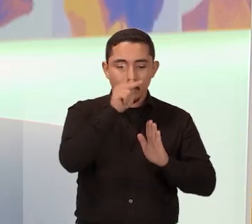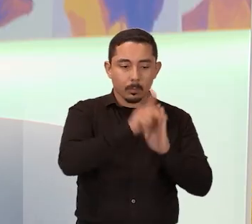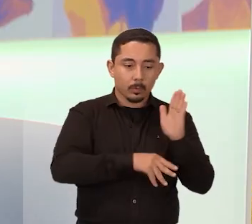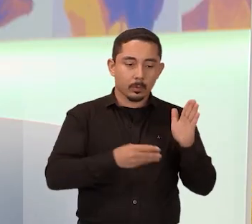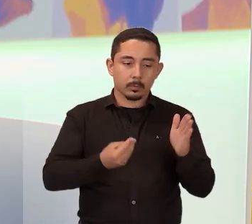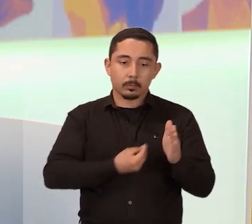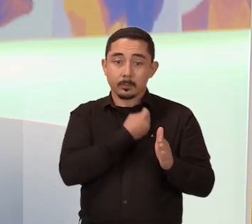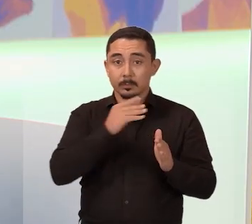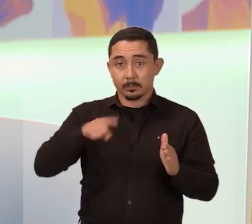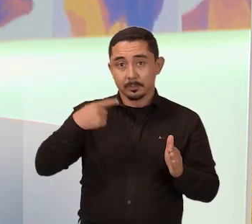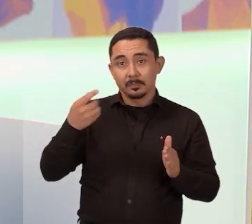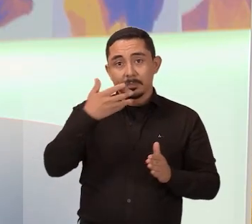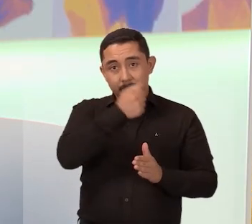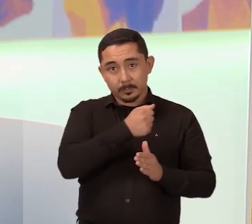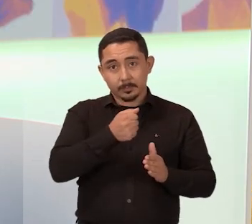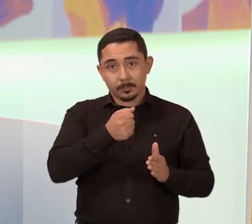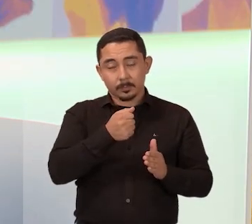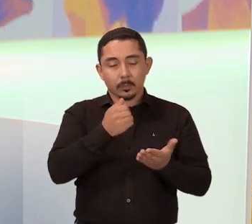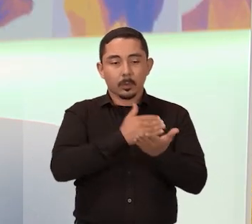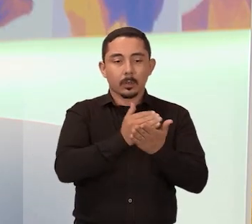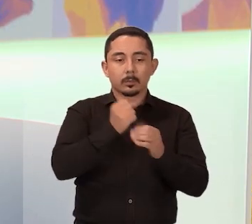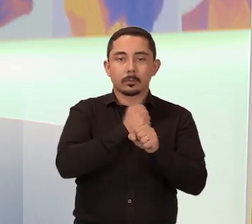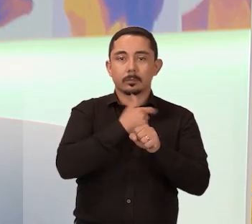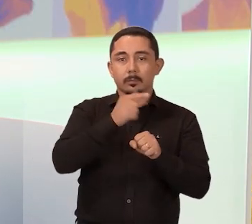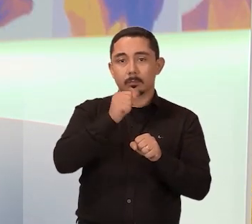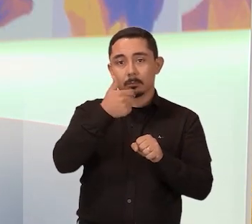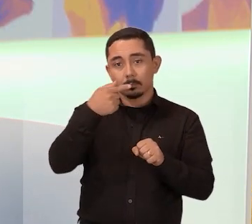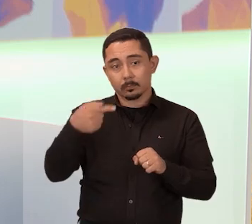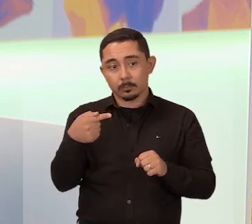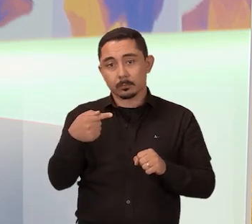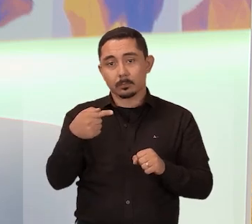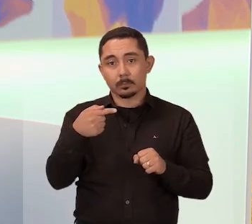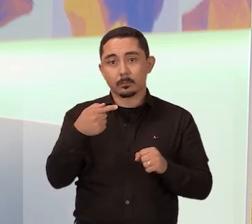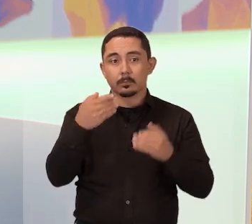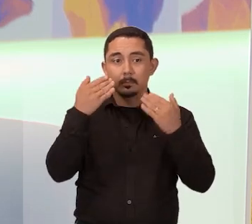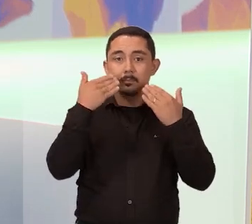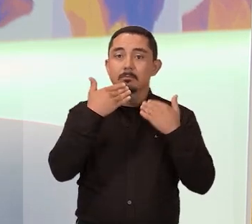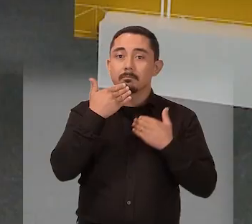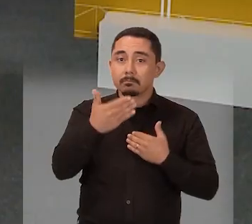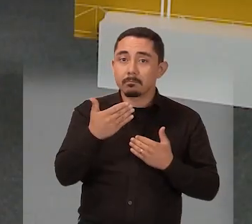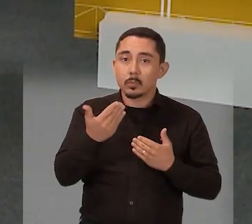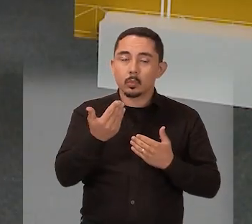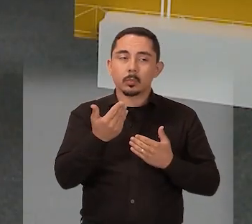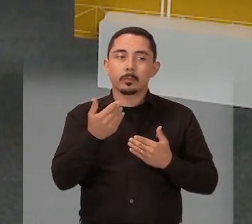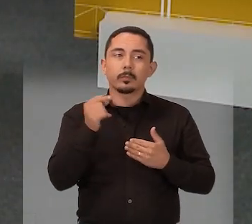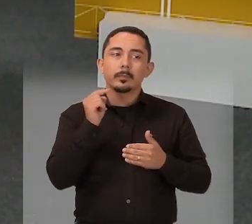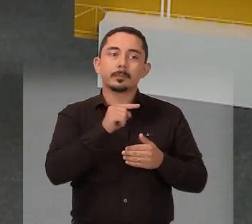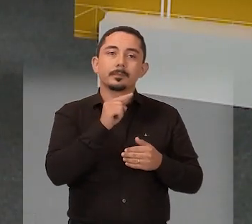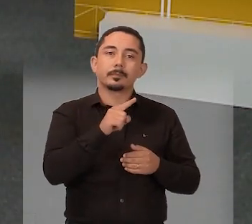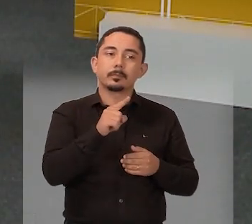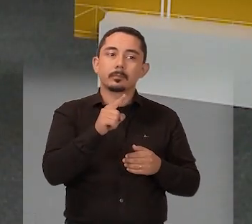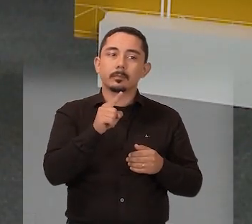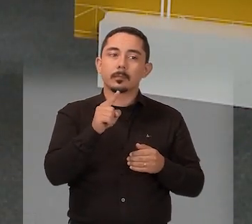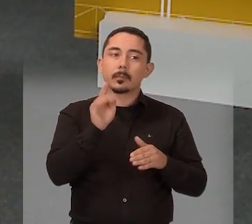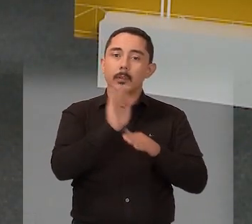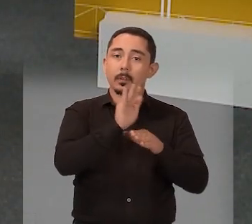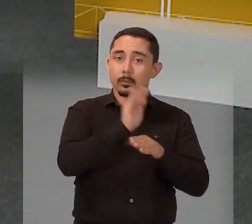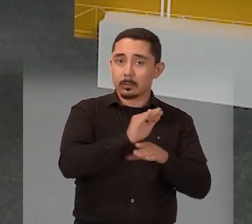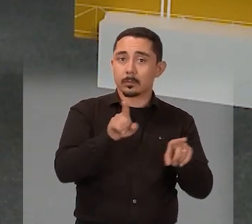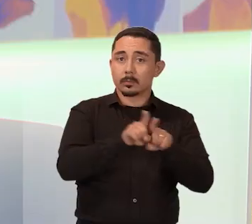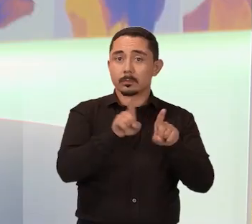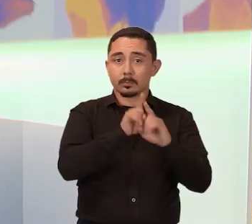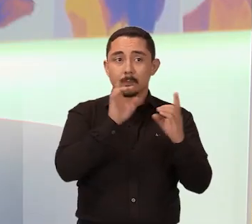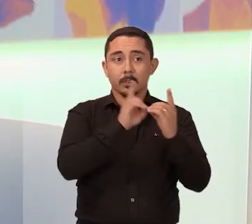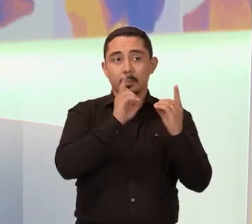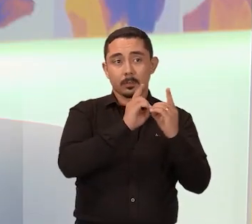O projeto Vida Após Resgate começou no ano de 2017, com a proposta de prevenir e dar